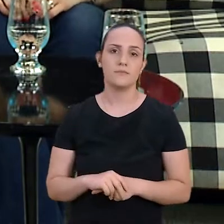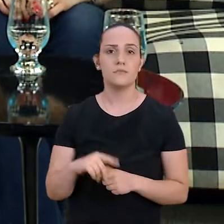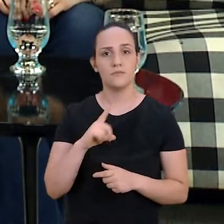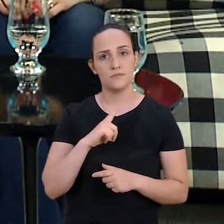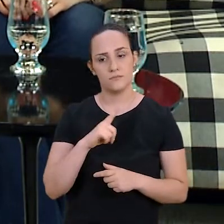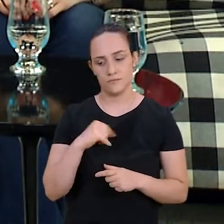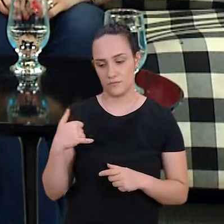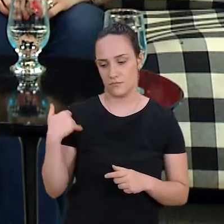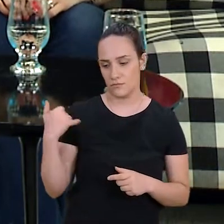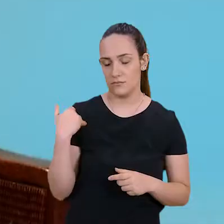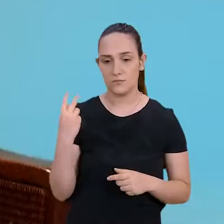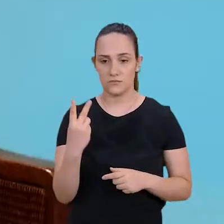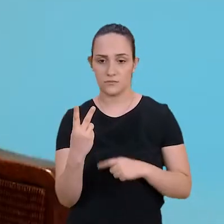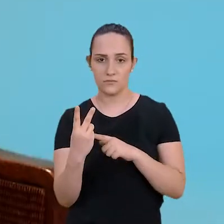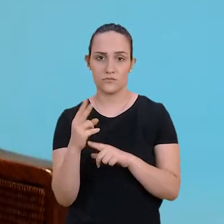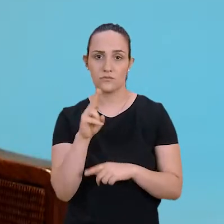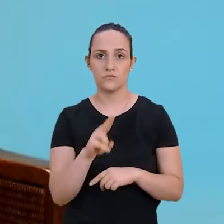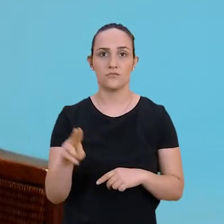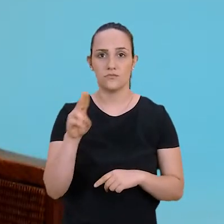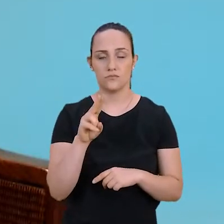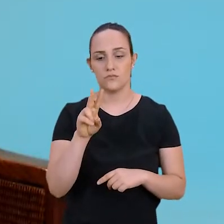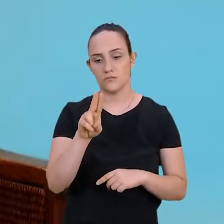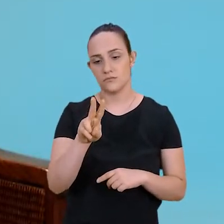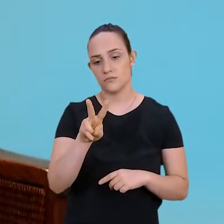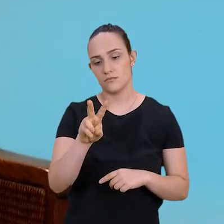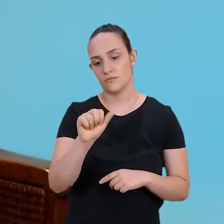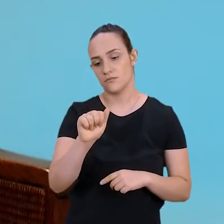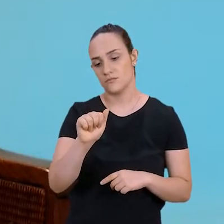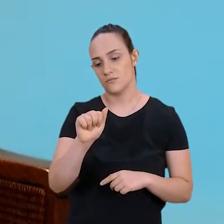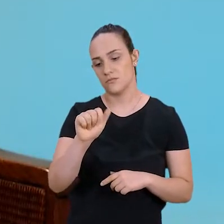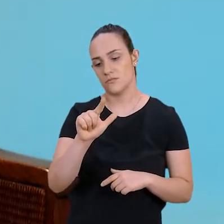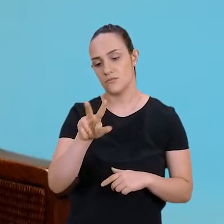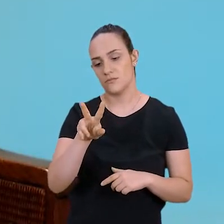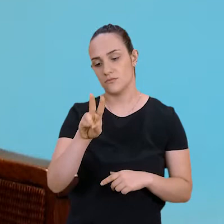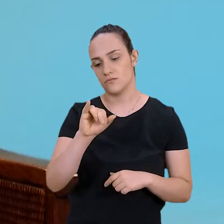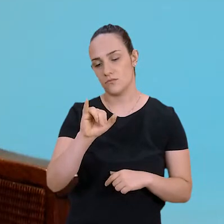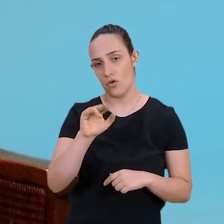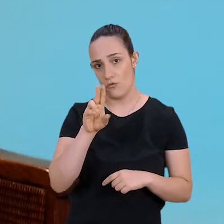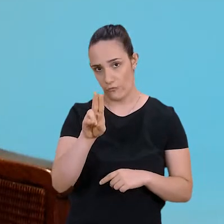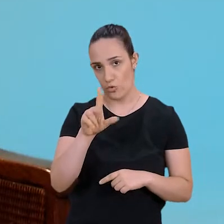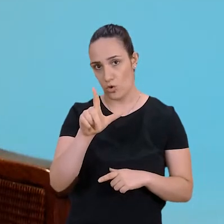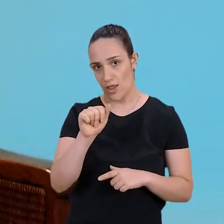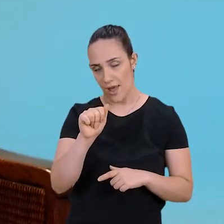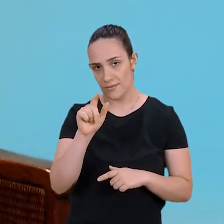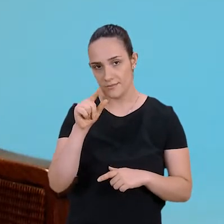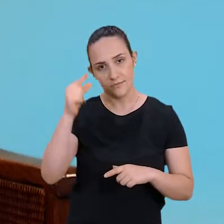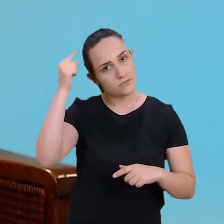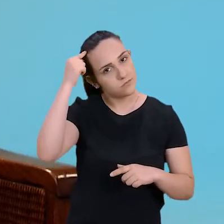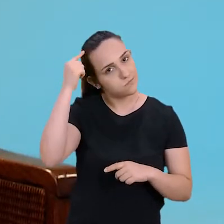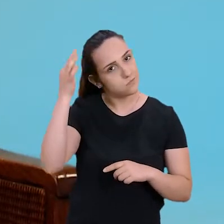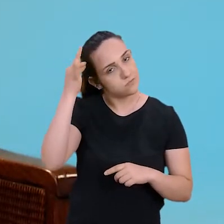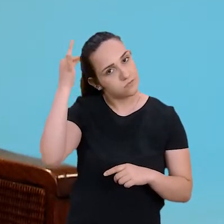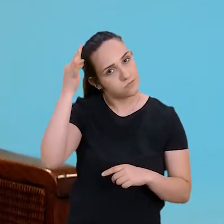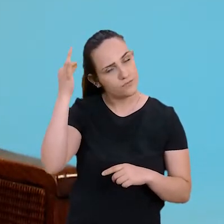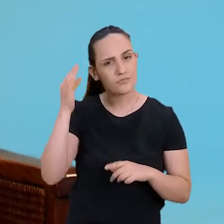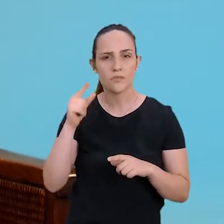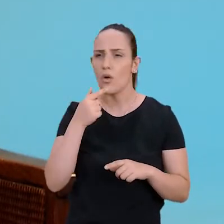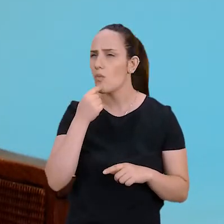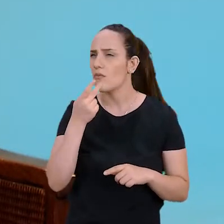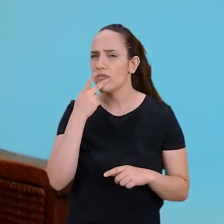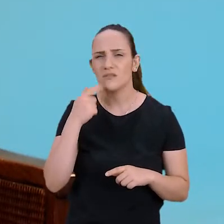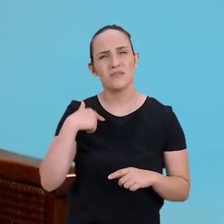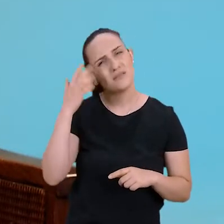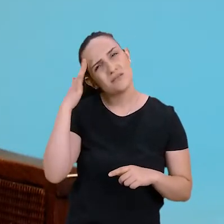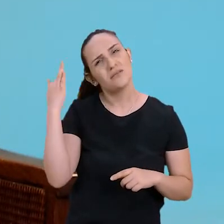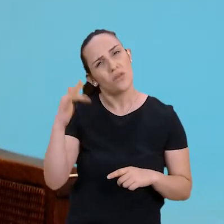2 anos usava a válvula na cabeça, né, para drenar. E daí o que aconteceu? Ele já falava, ele começou a reclamar de dor de cabeça, mãe,